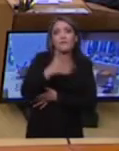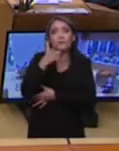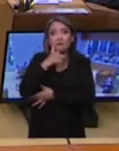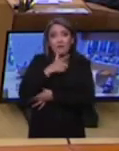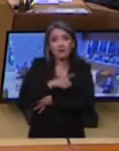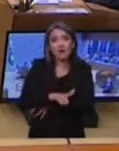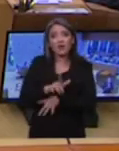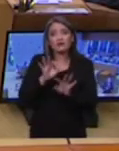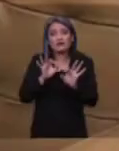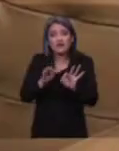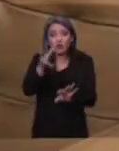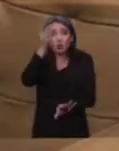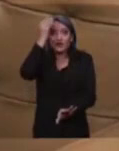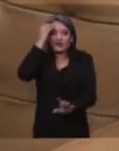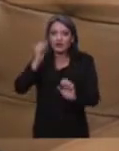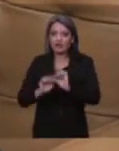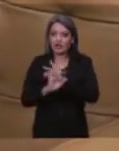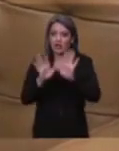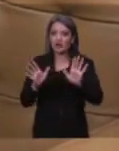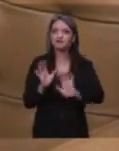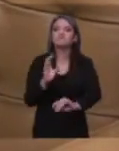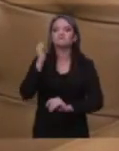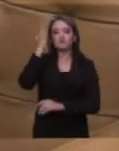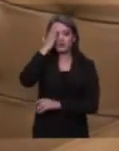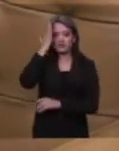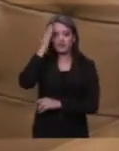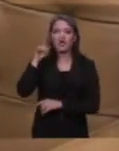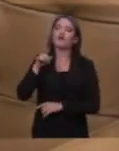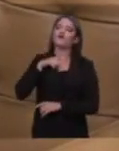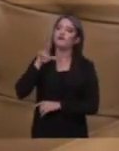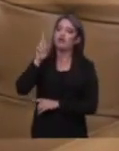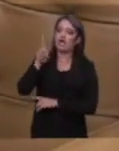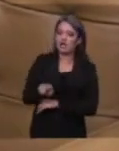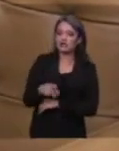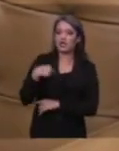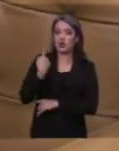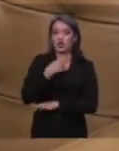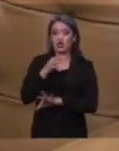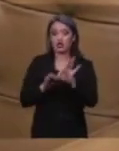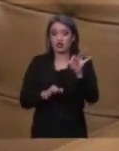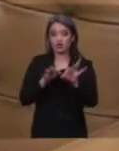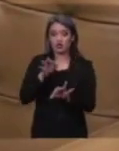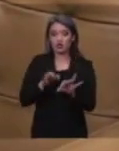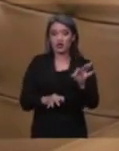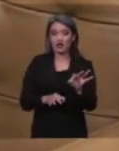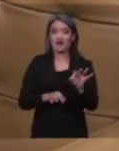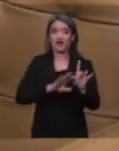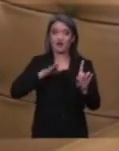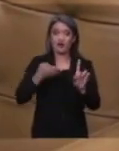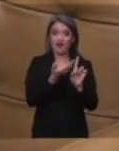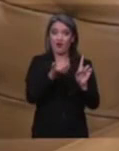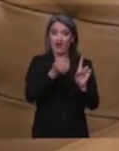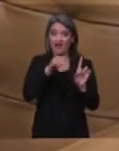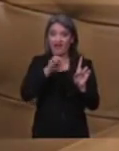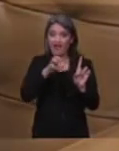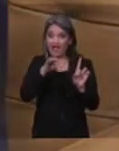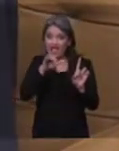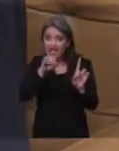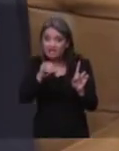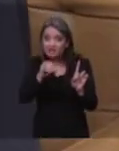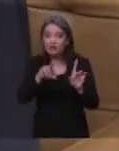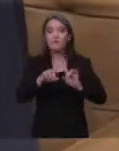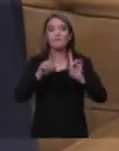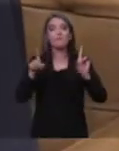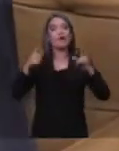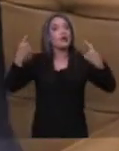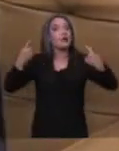fato, entender. É claro, e Vossa Excelência tem razão, nós estamos julgando o Aécio, mas é